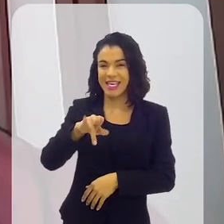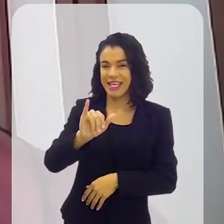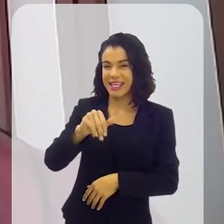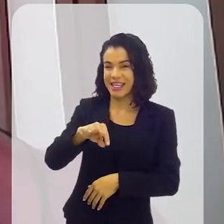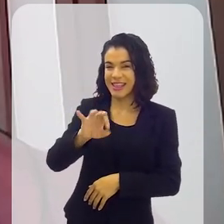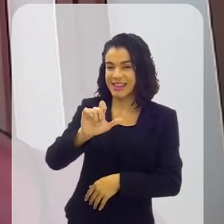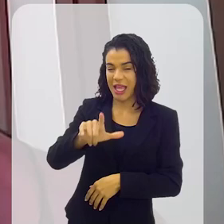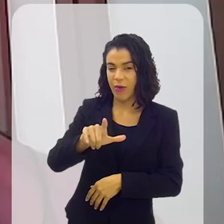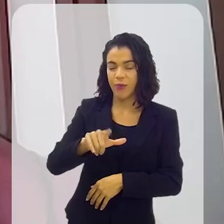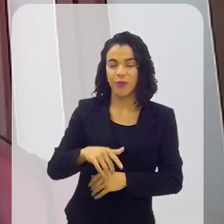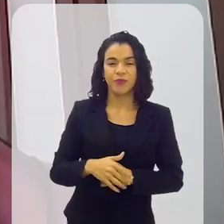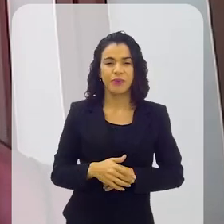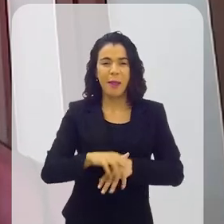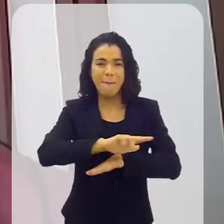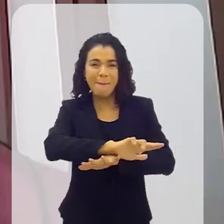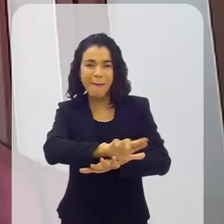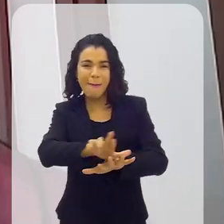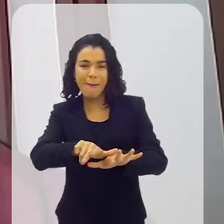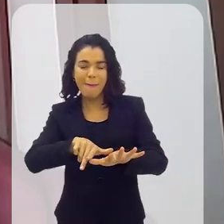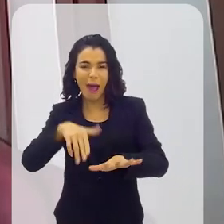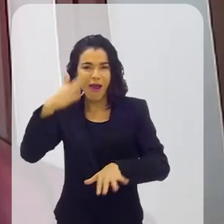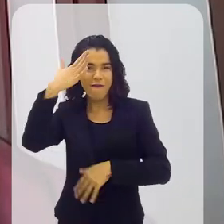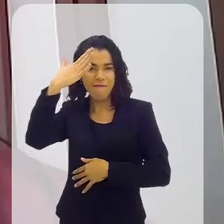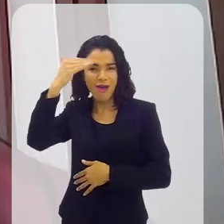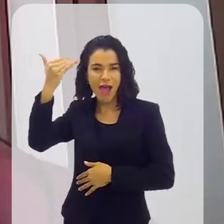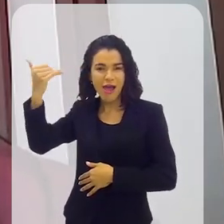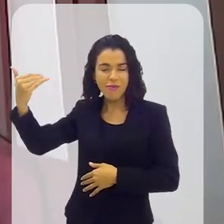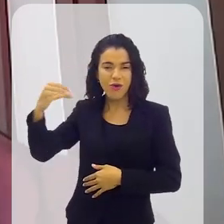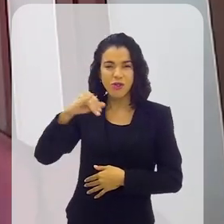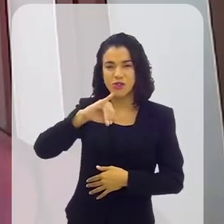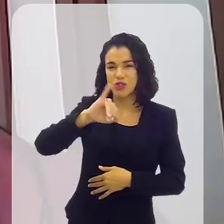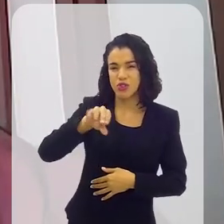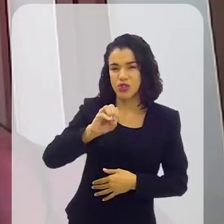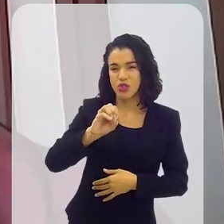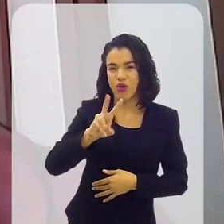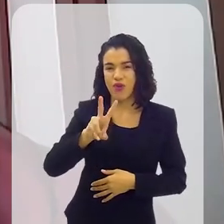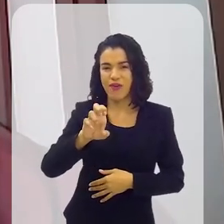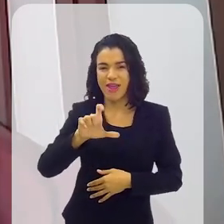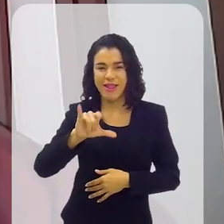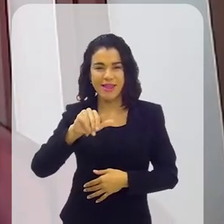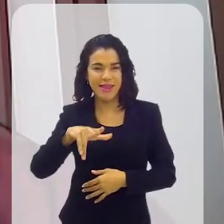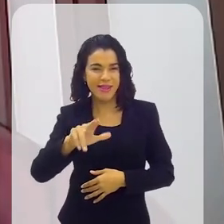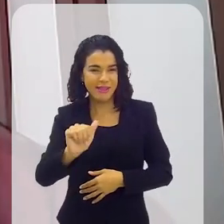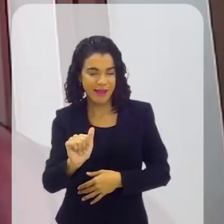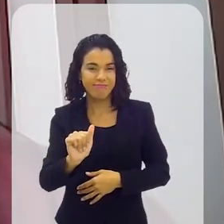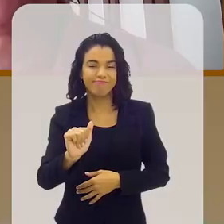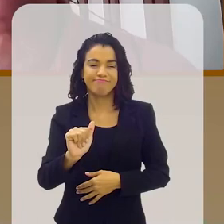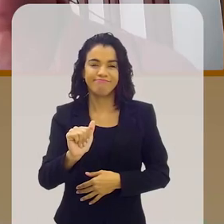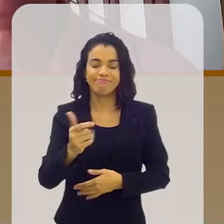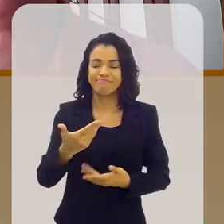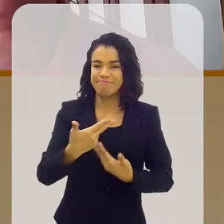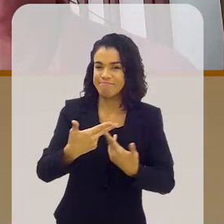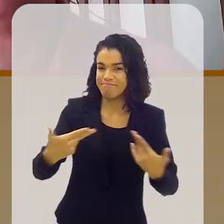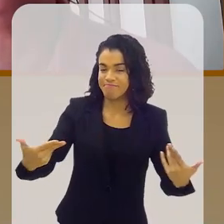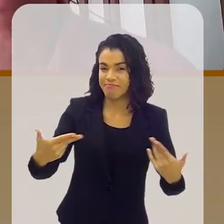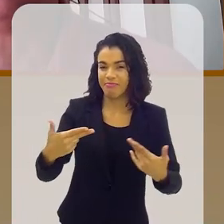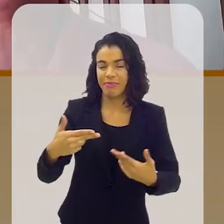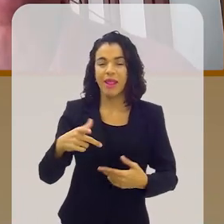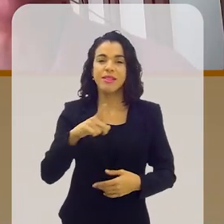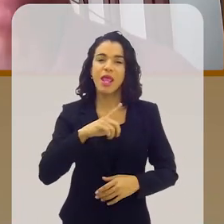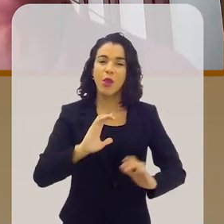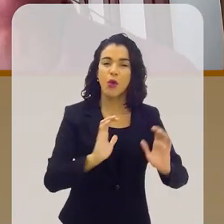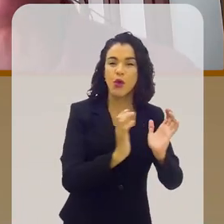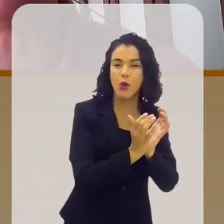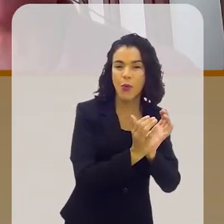Aragão, Almir Neto, estava tudo indo bem. Porém, quando entram os grupos, né,